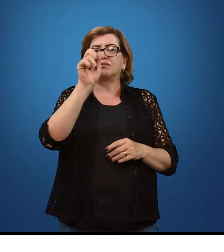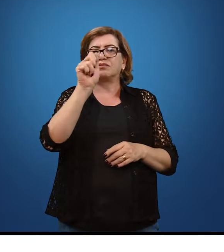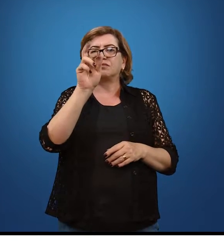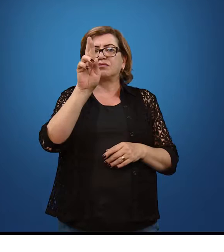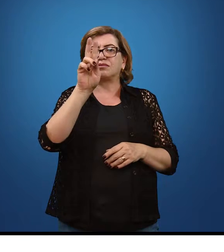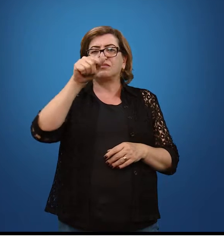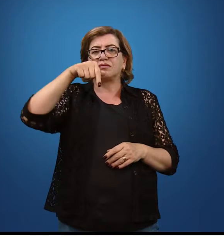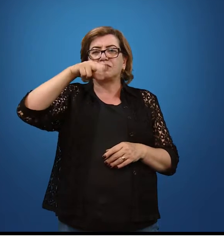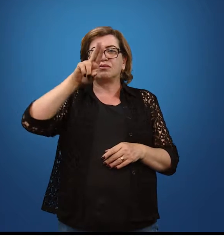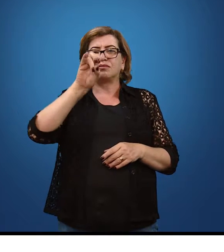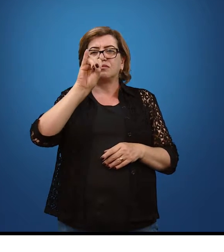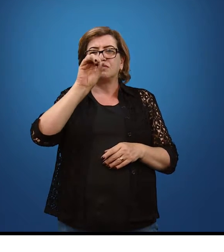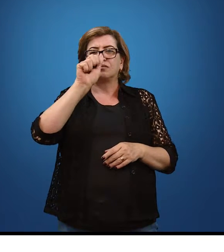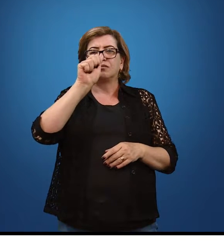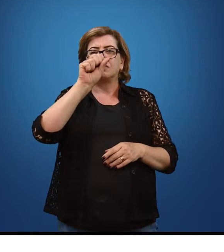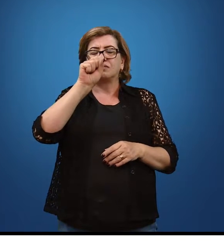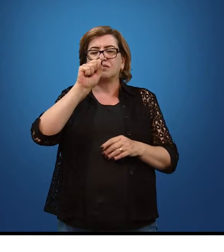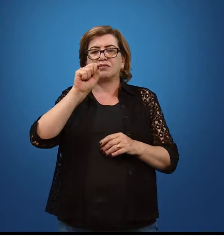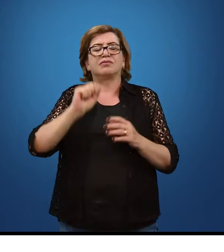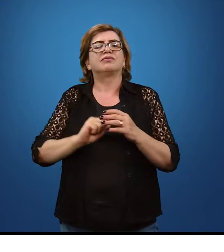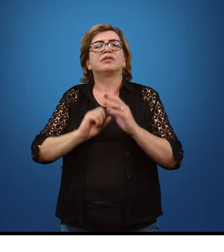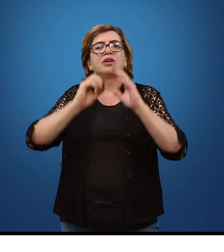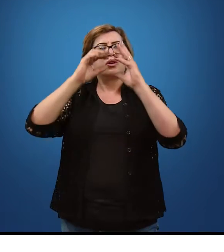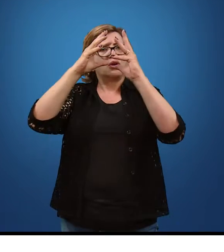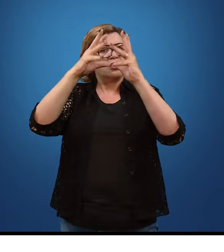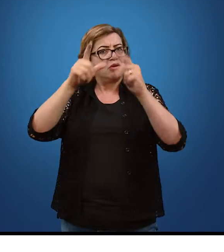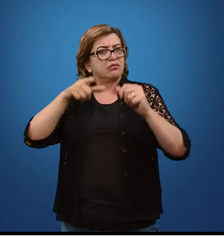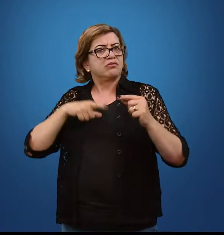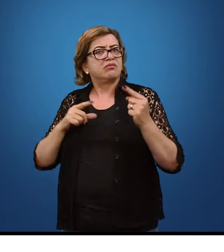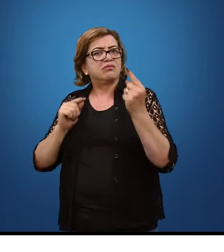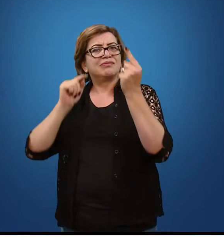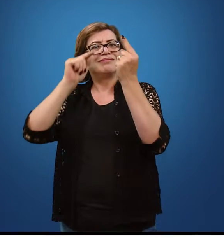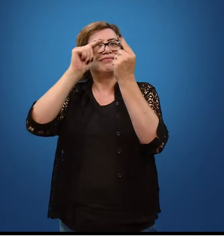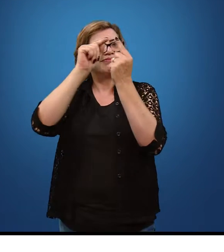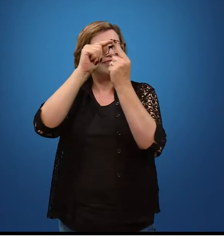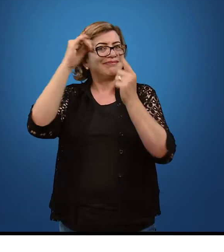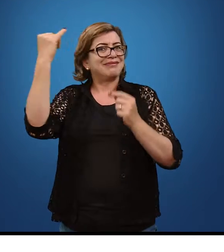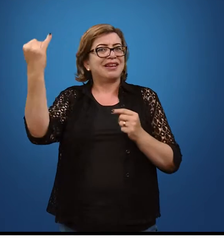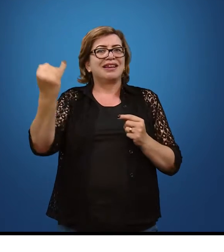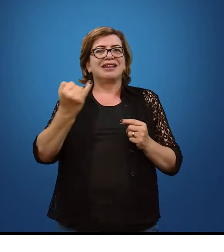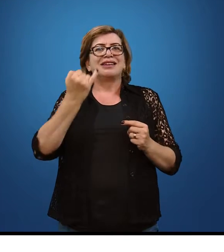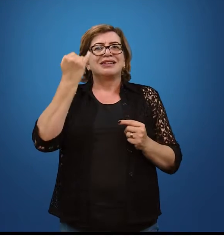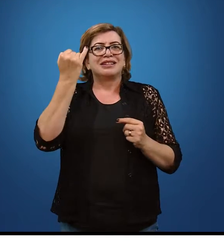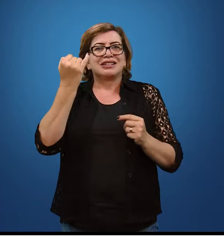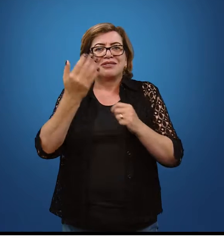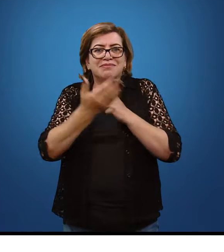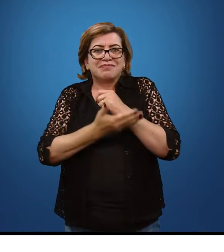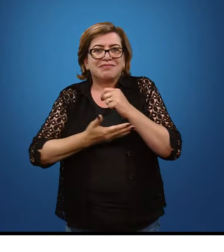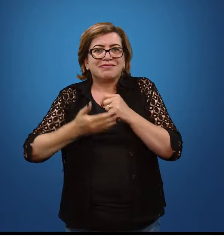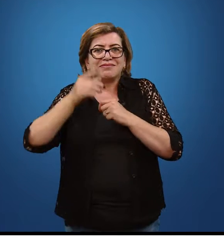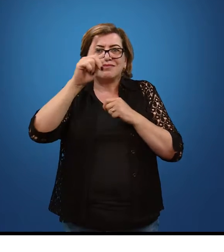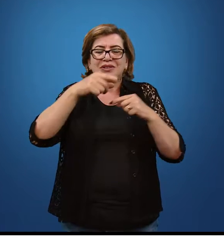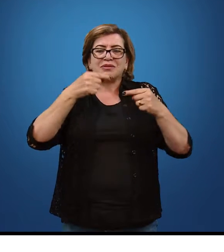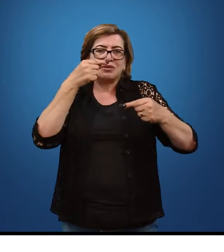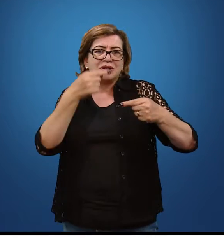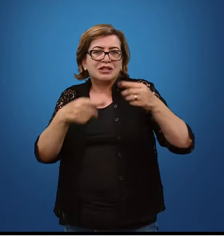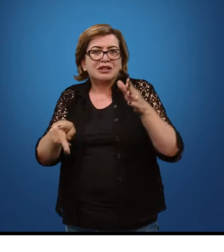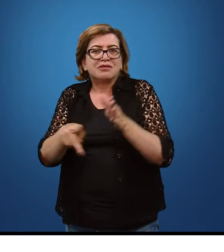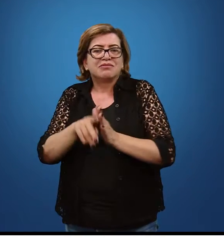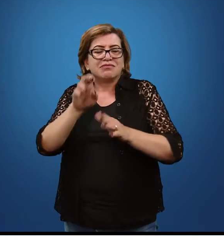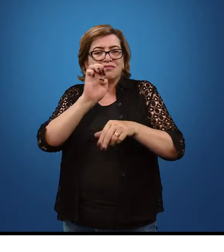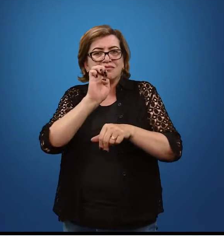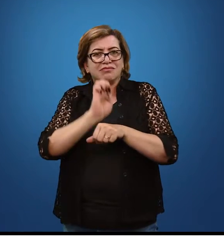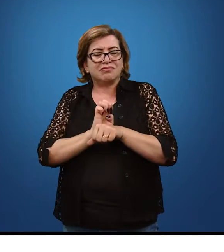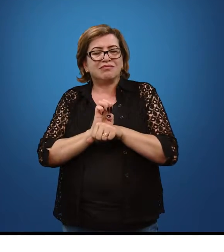governo. Tudo isso tem um foco interessante, baseado numa coisa chamada política de Estado, que é aquela